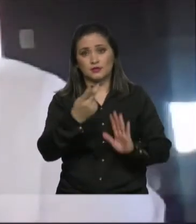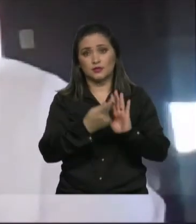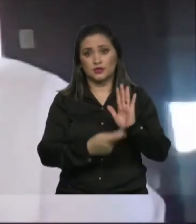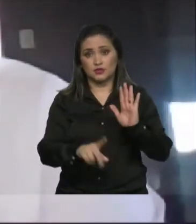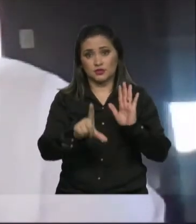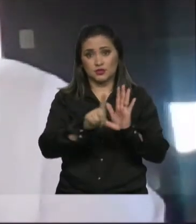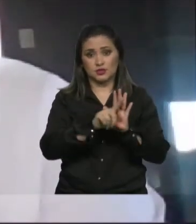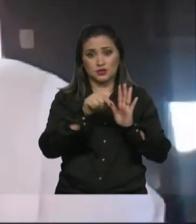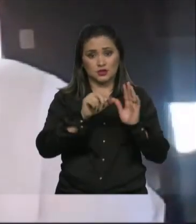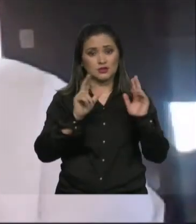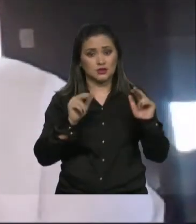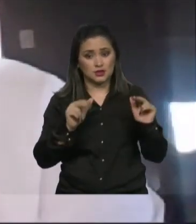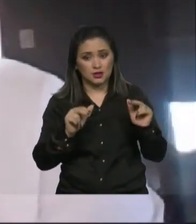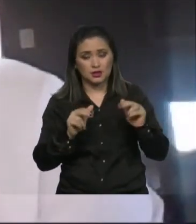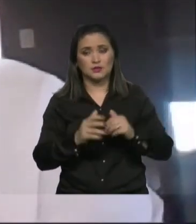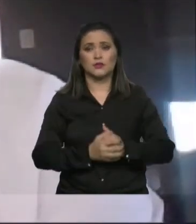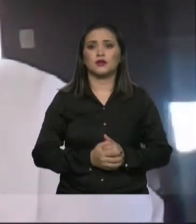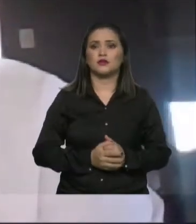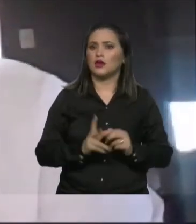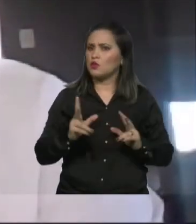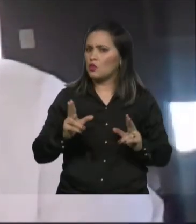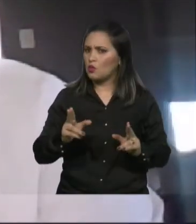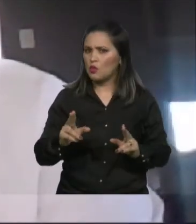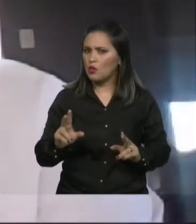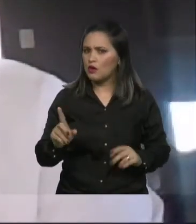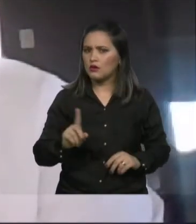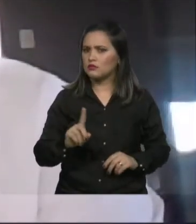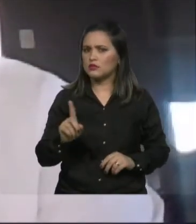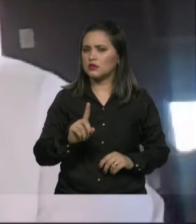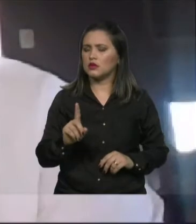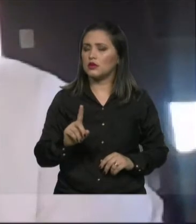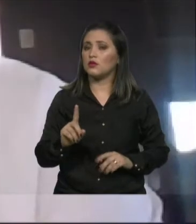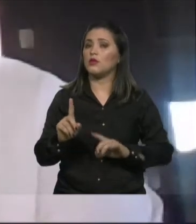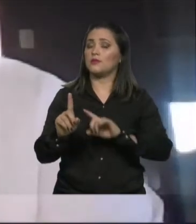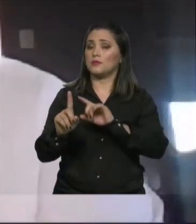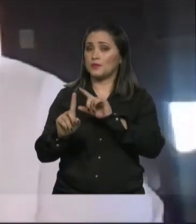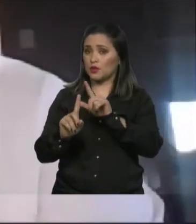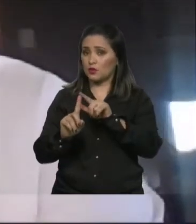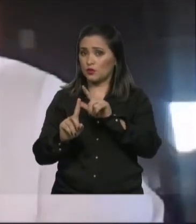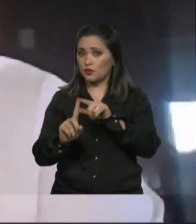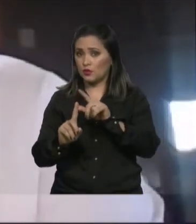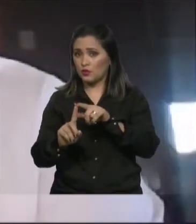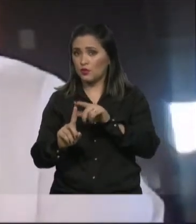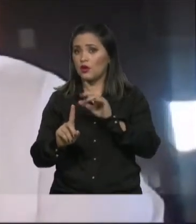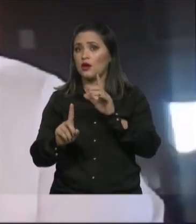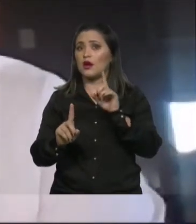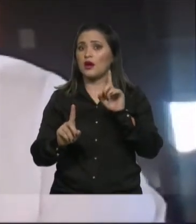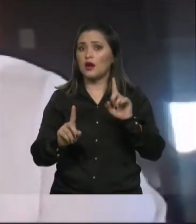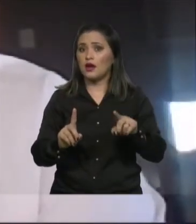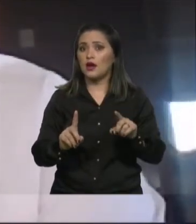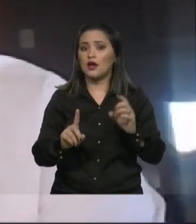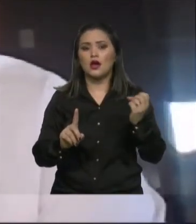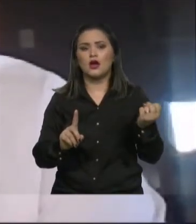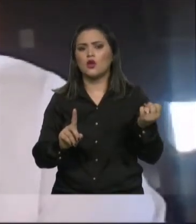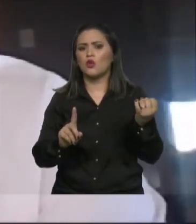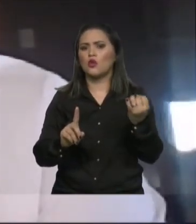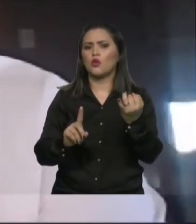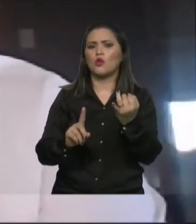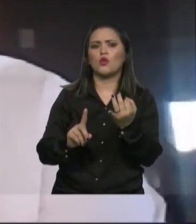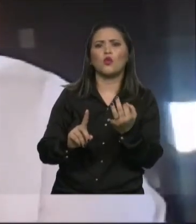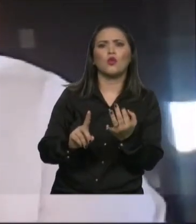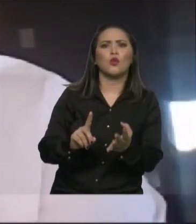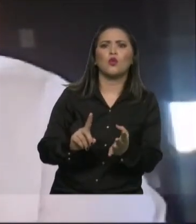não sejam idênticos. Não trata sobre o período da suspensão, o período da